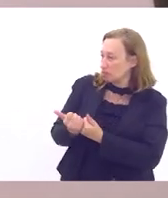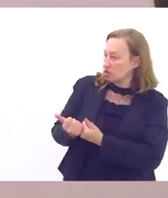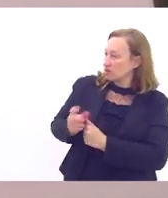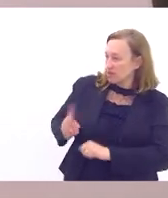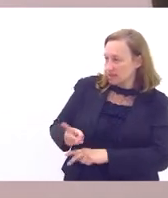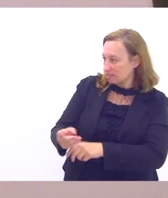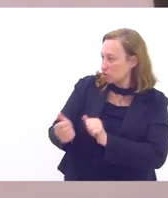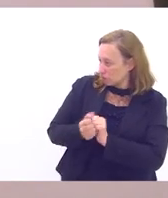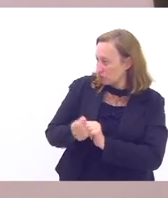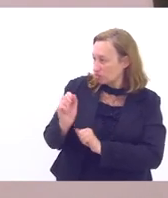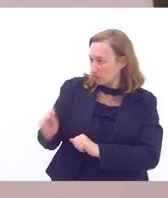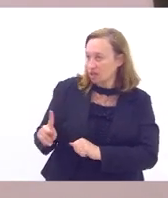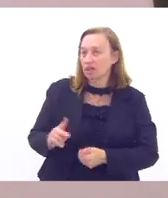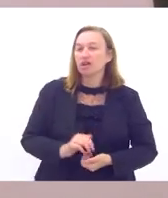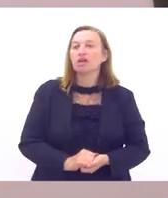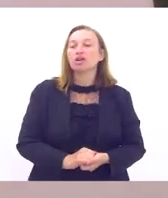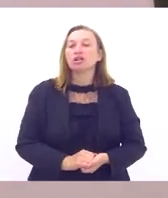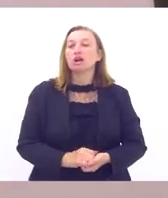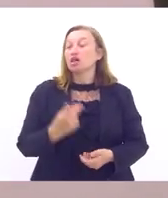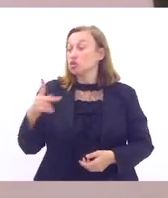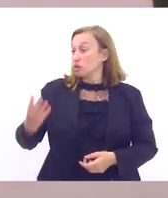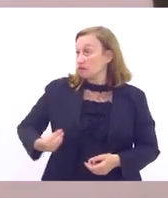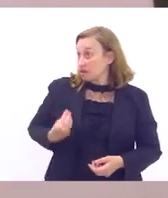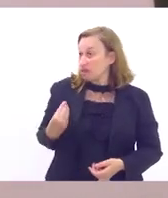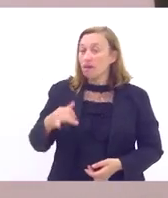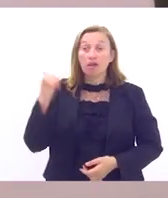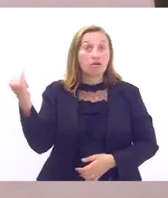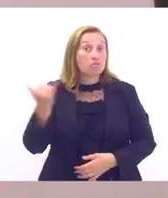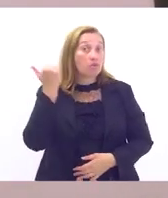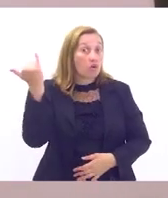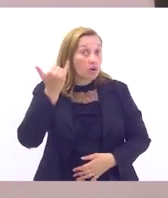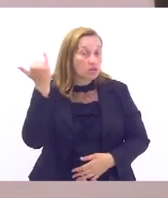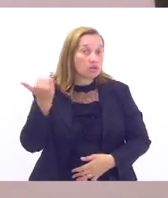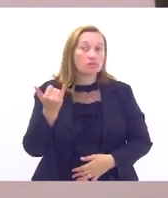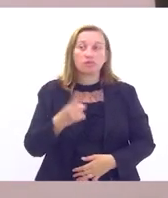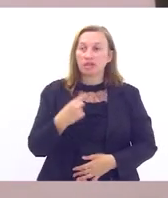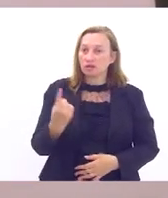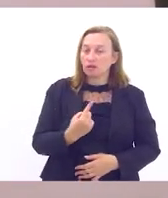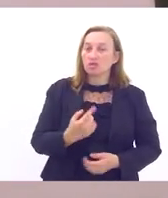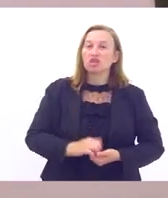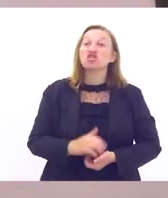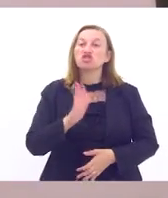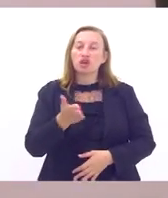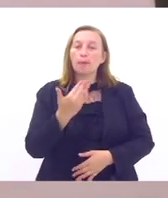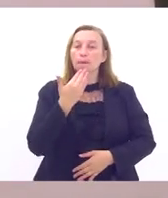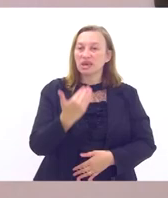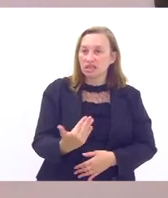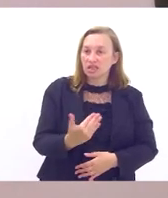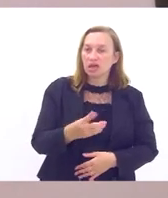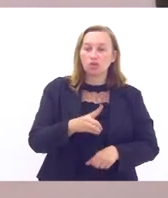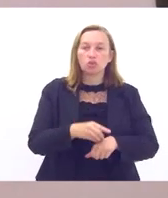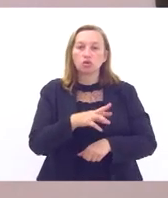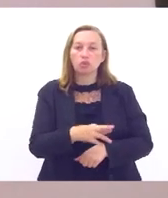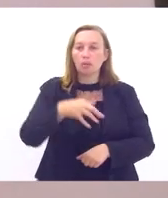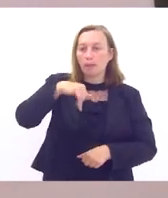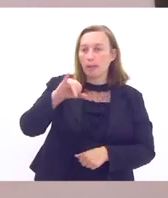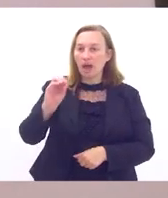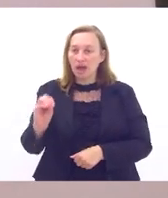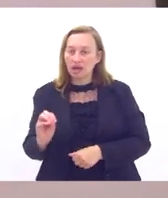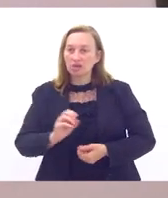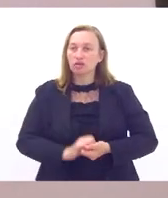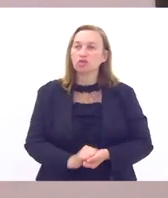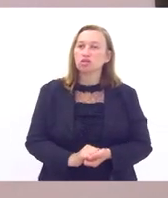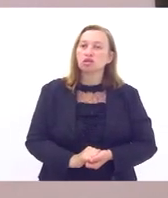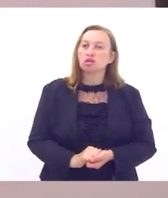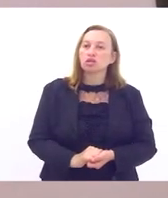sempre, tá? Acho que a sua presença vai ser muito interessante. E já pedi ao doutor Mário que